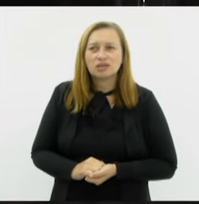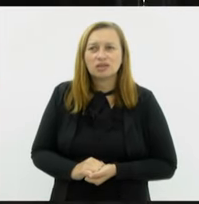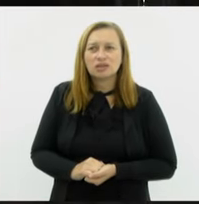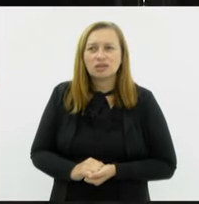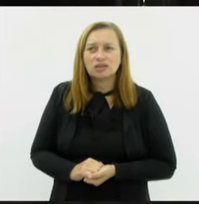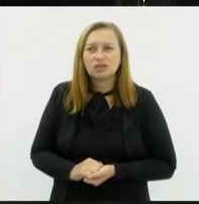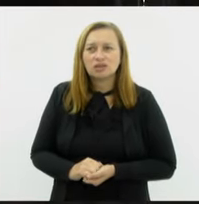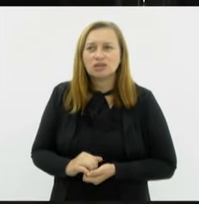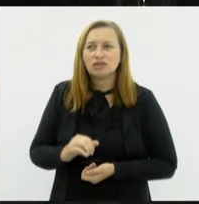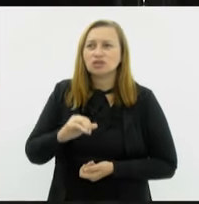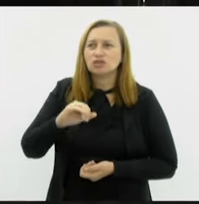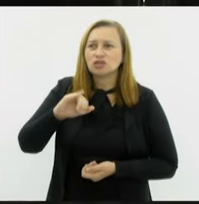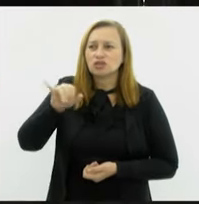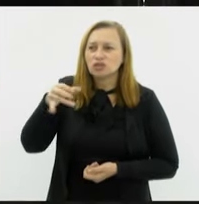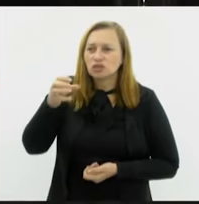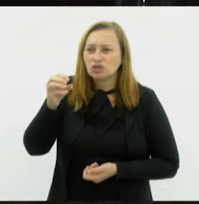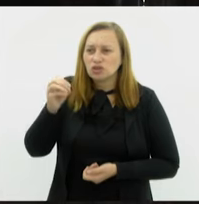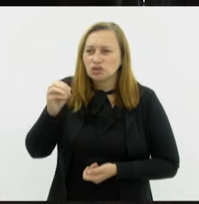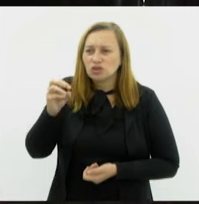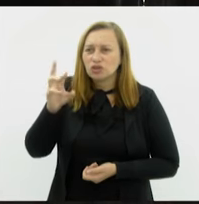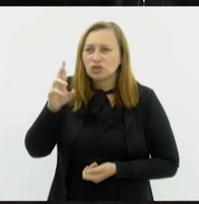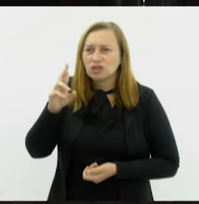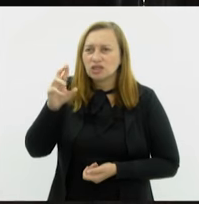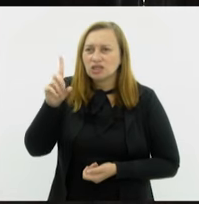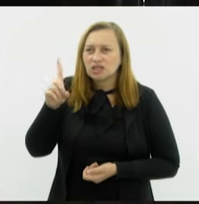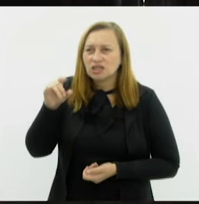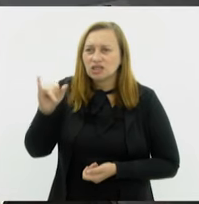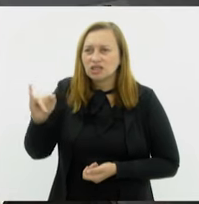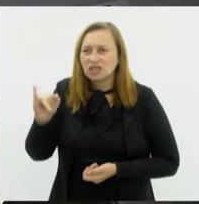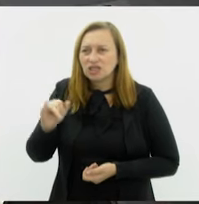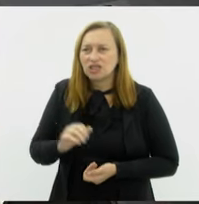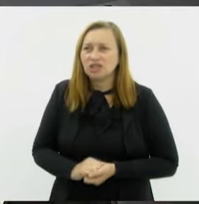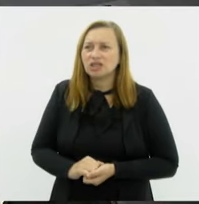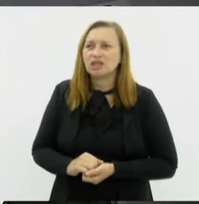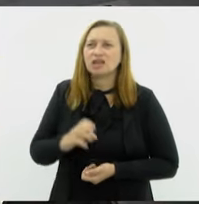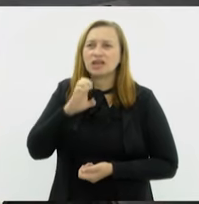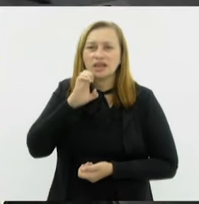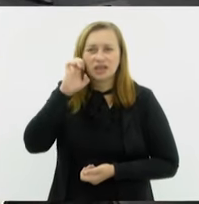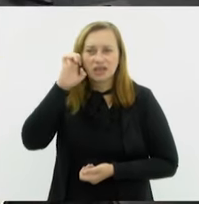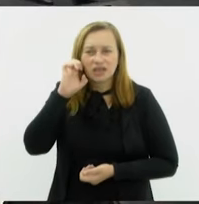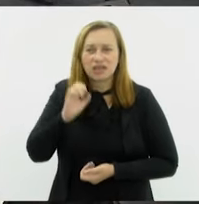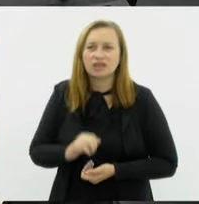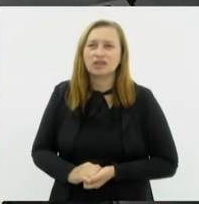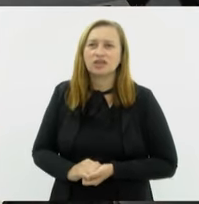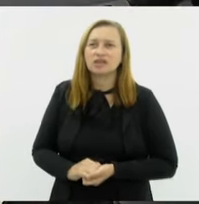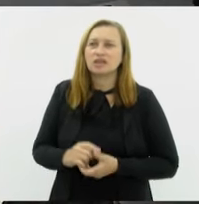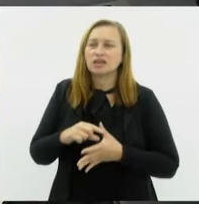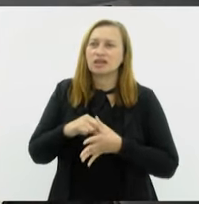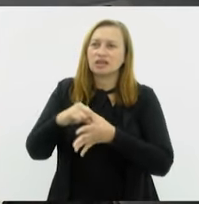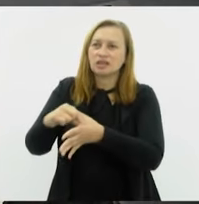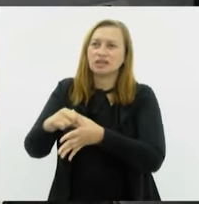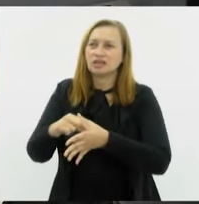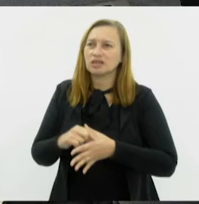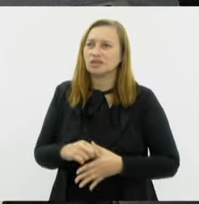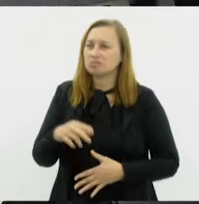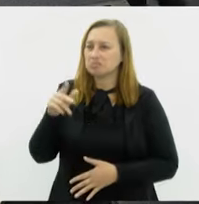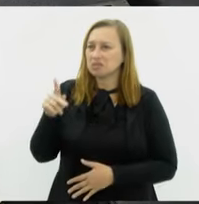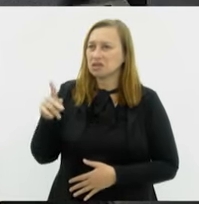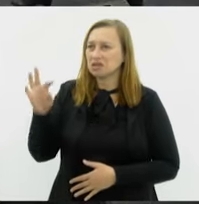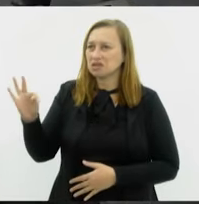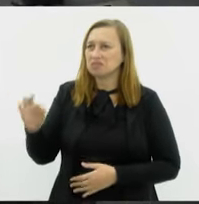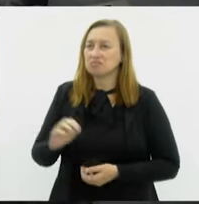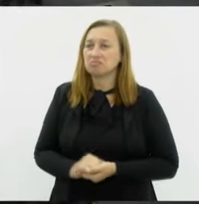Jordi. É, Jordi. Élica Takimoto. Élica Takimoto, líder do PT.